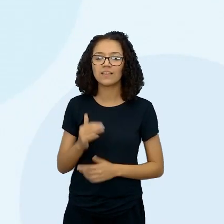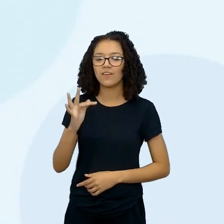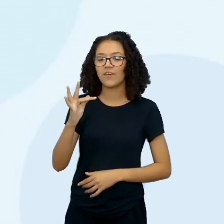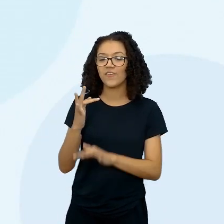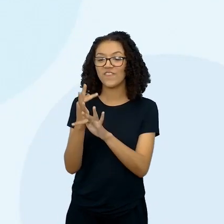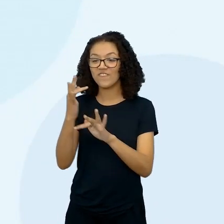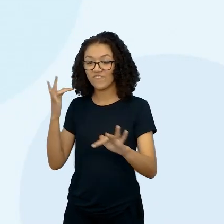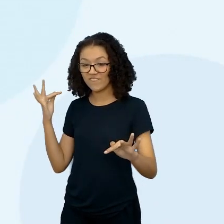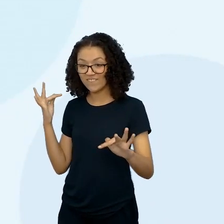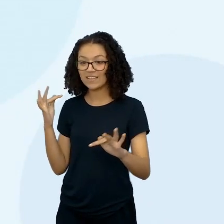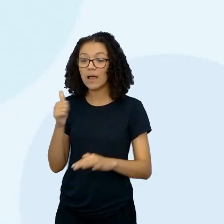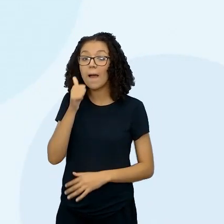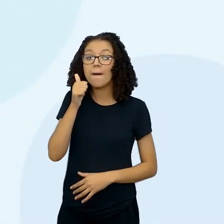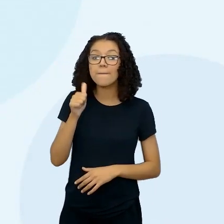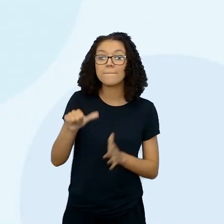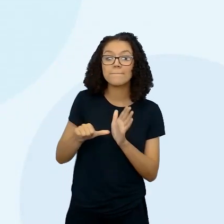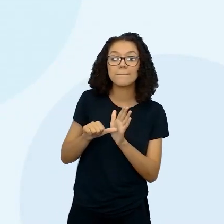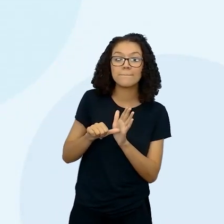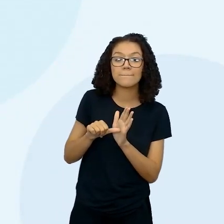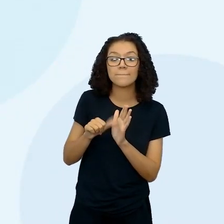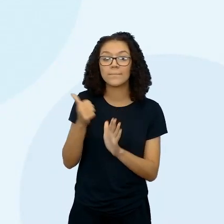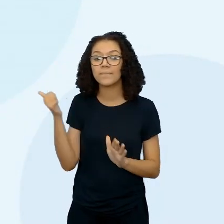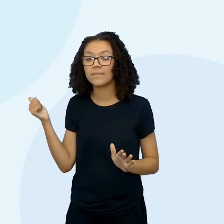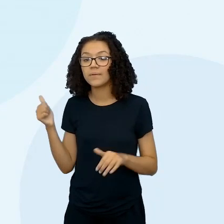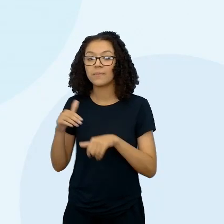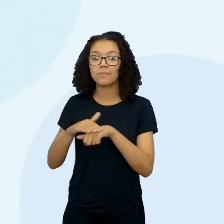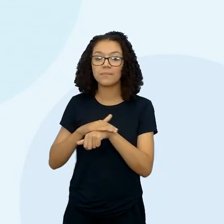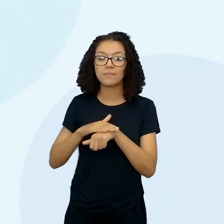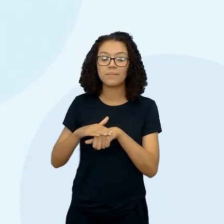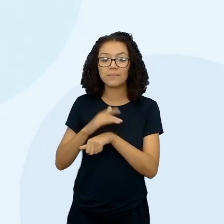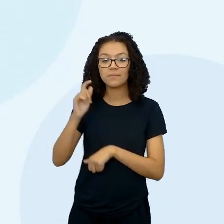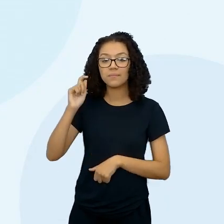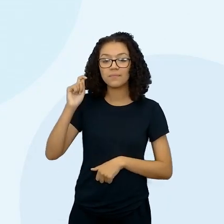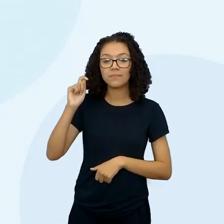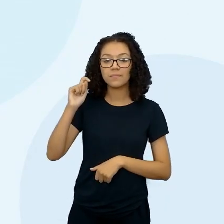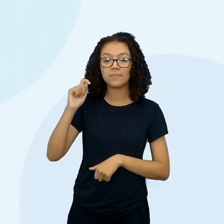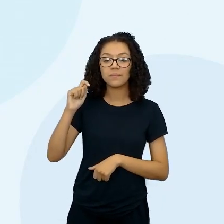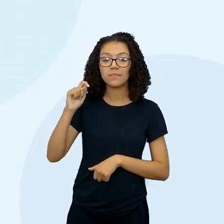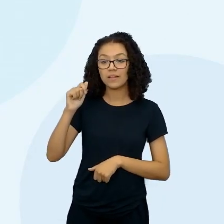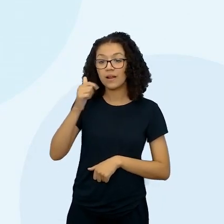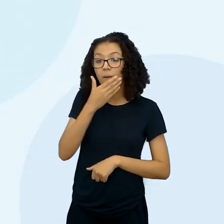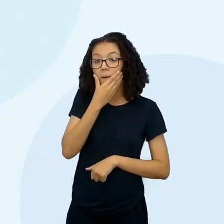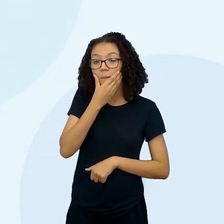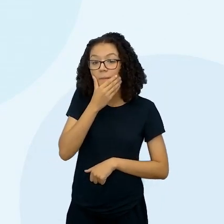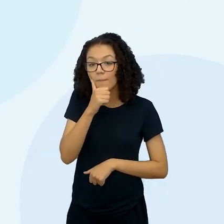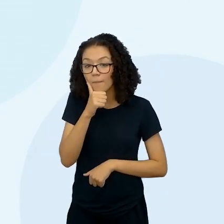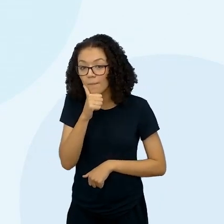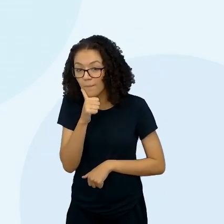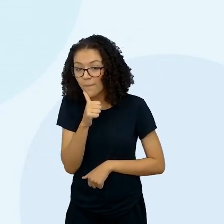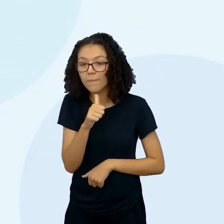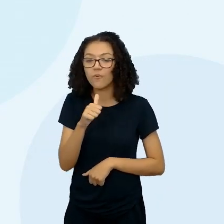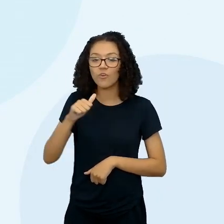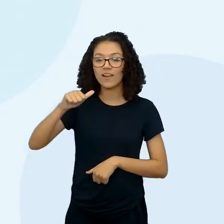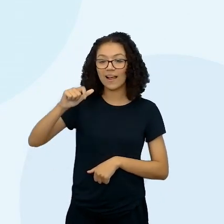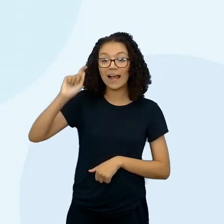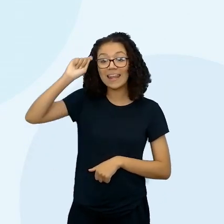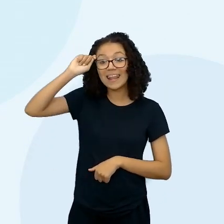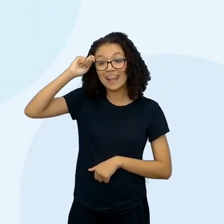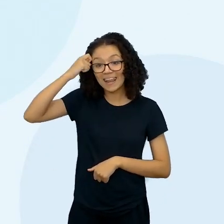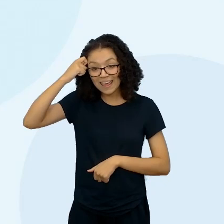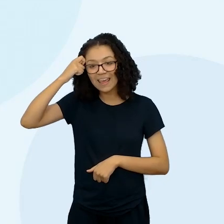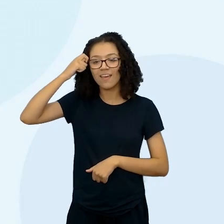e foi a primeira negra a lecionar, então, no ITA. Okay? E foi estudante da escola pública,